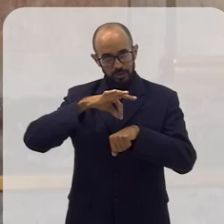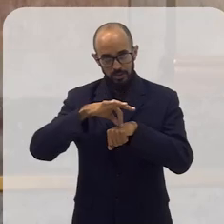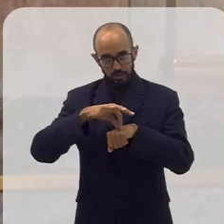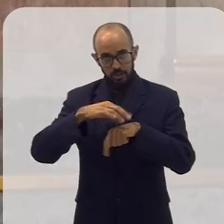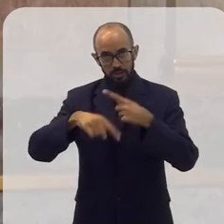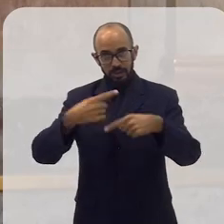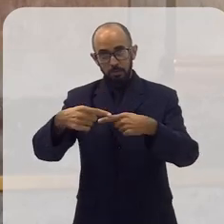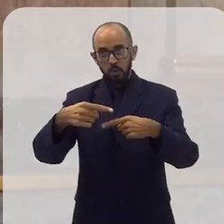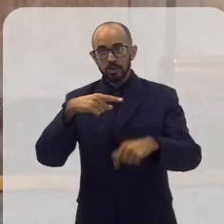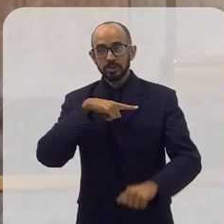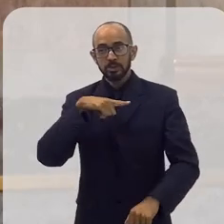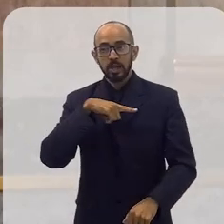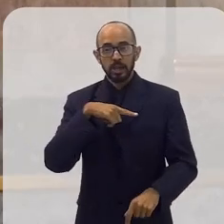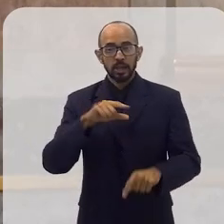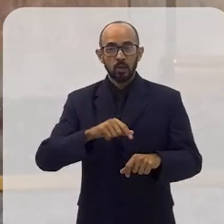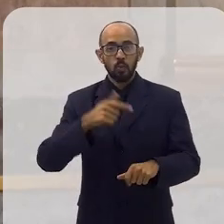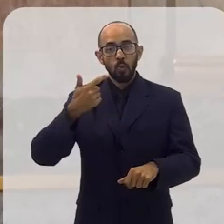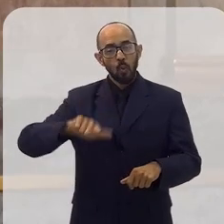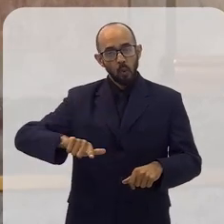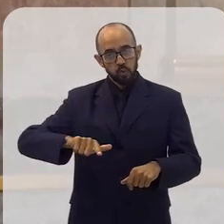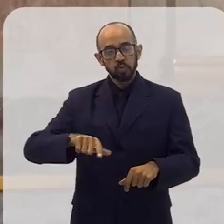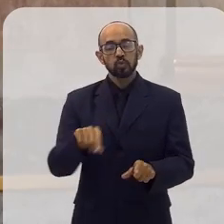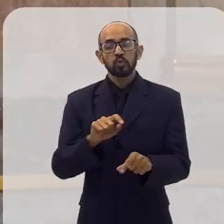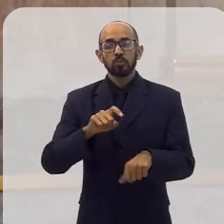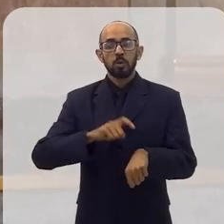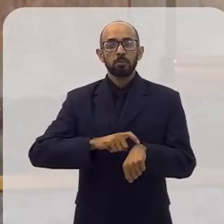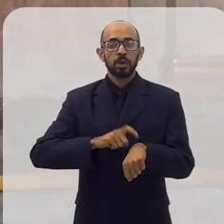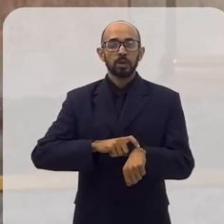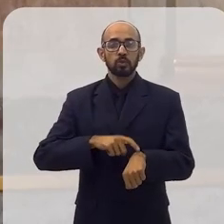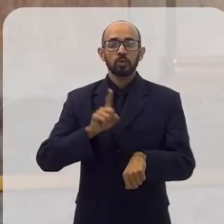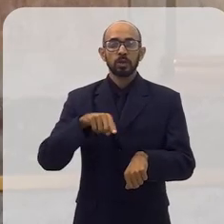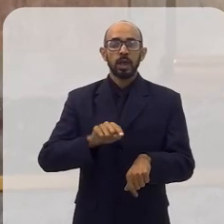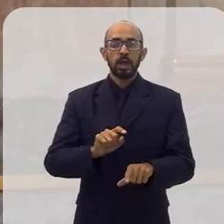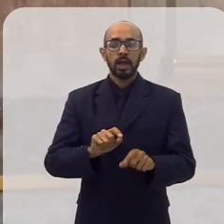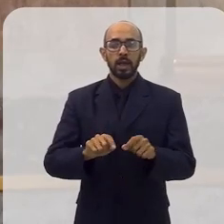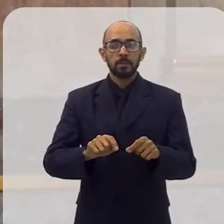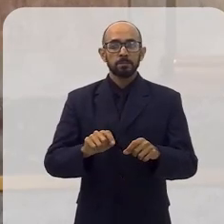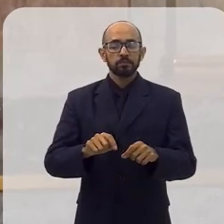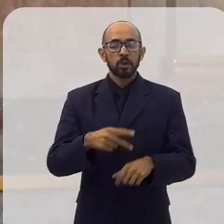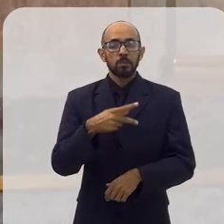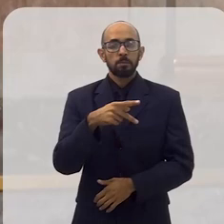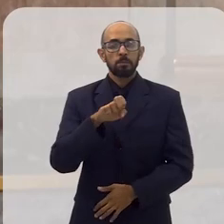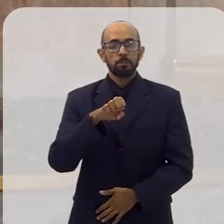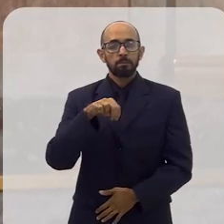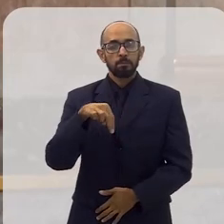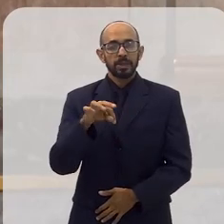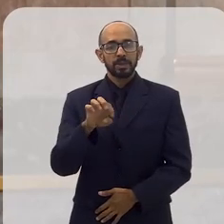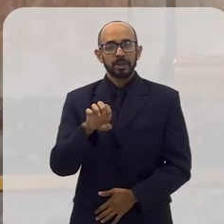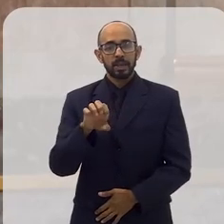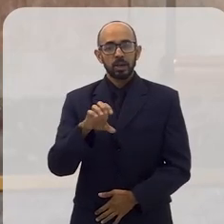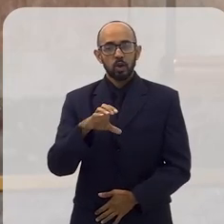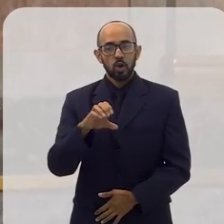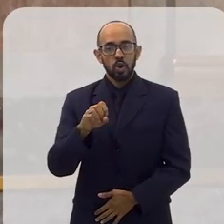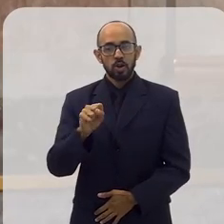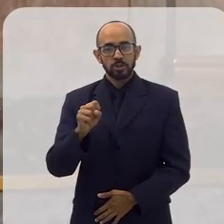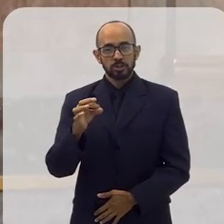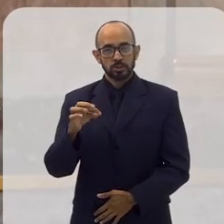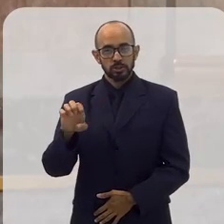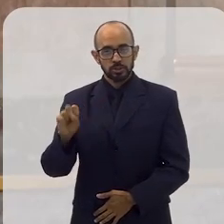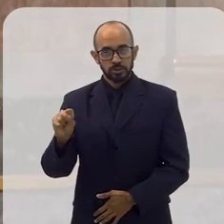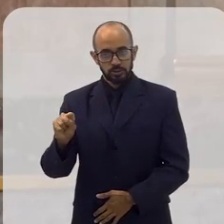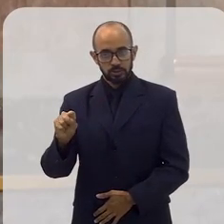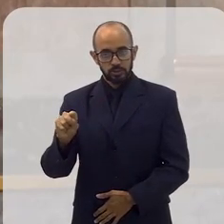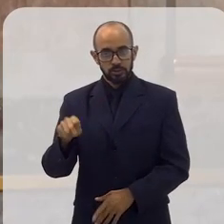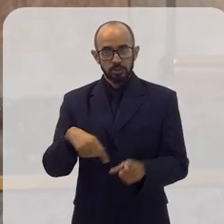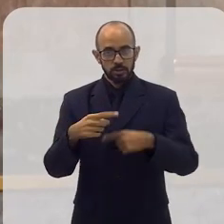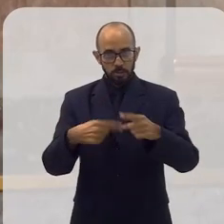Páscoa. E depois da Páscoa, temos outro ciclo, que é a preparação para Pentecostes. Depois